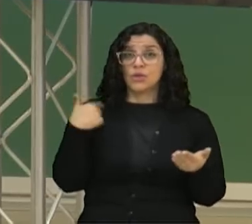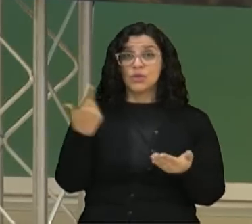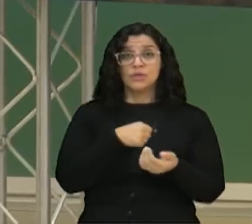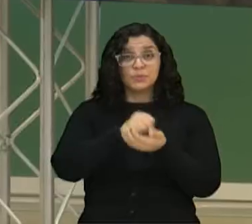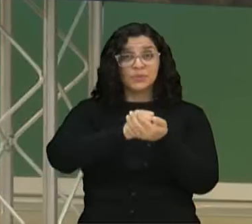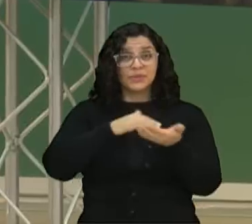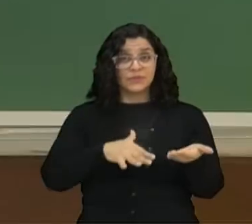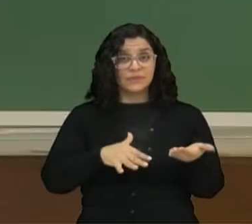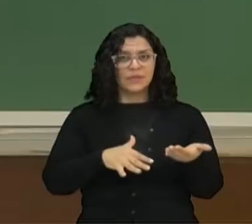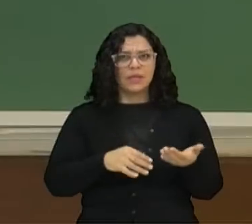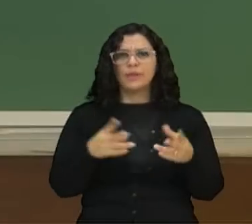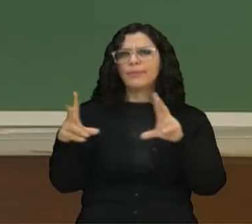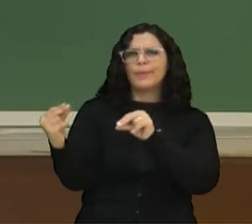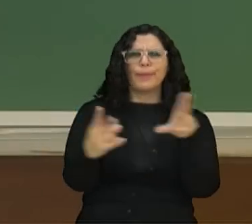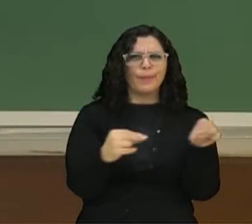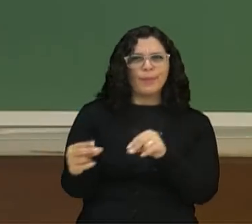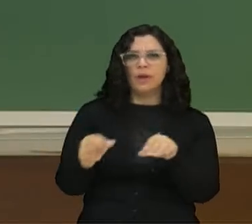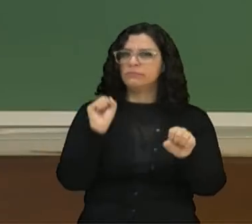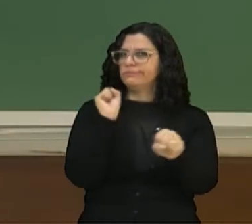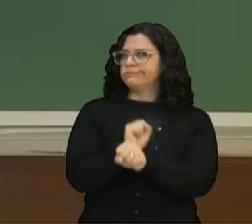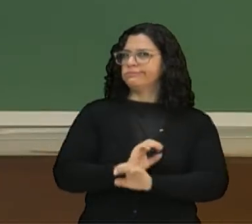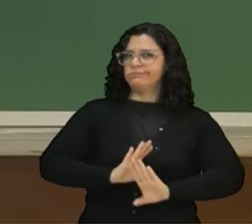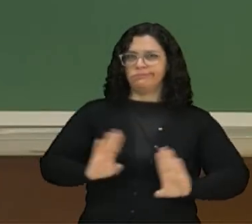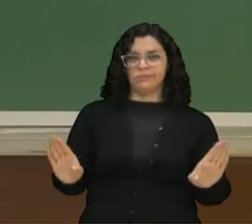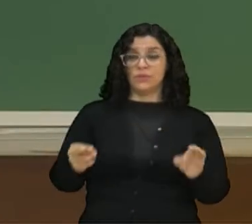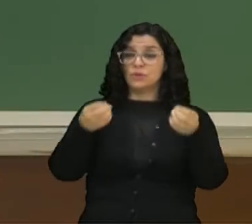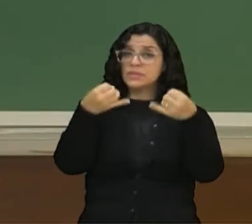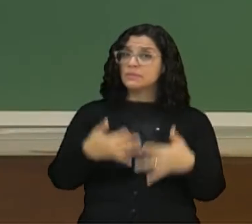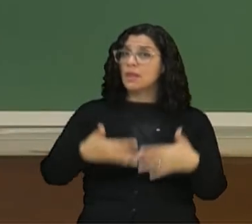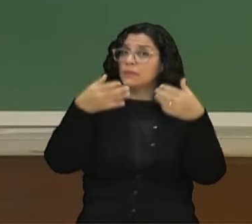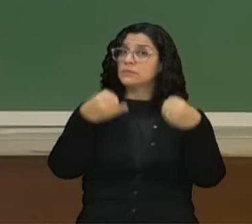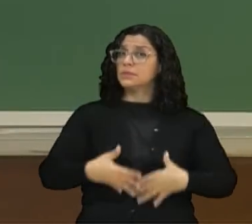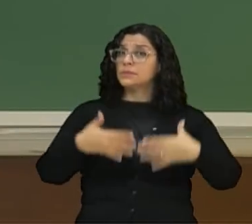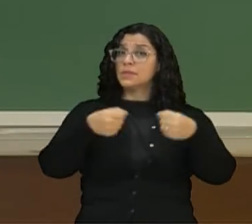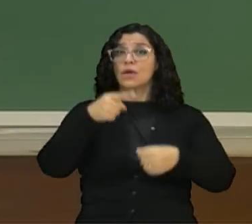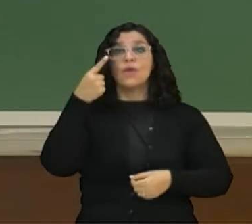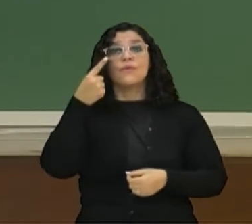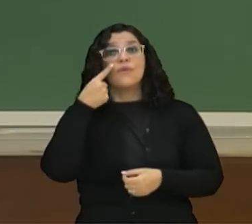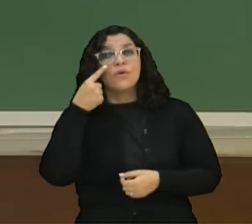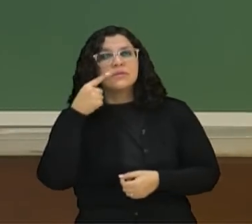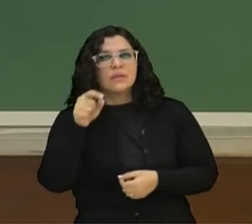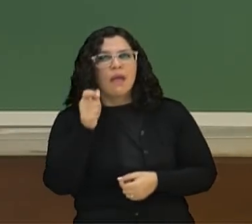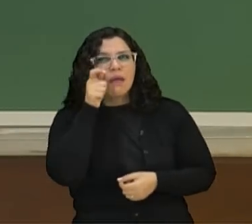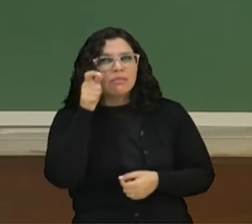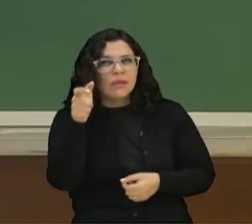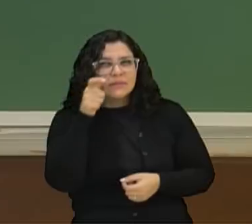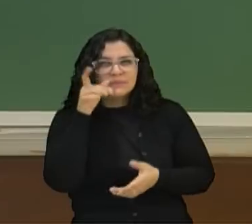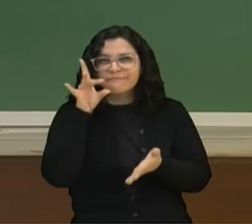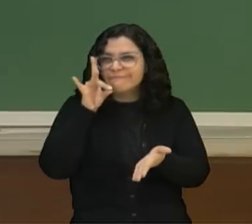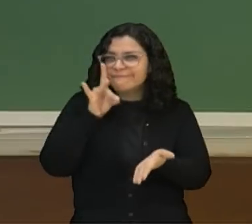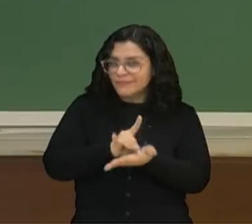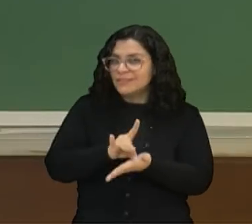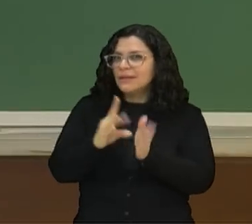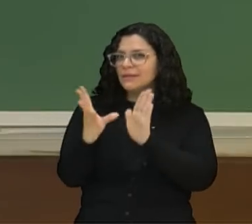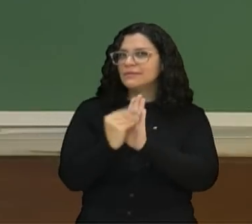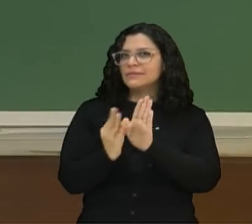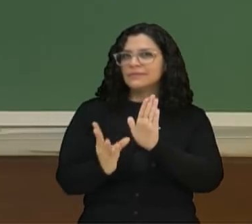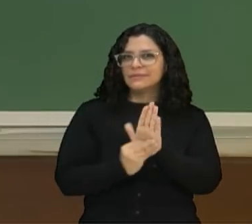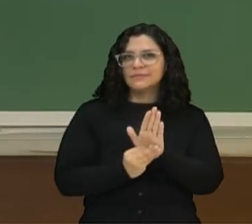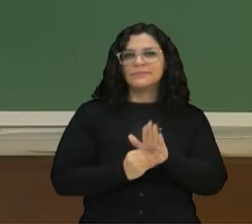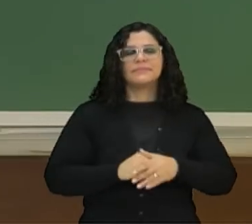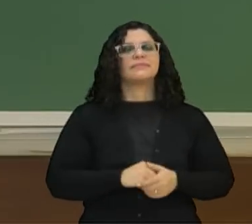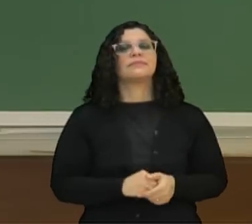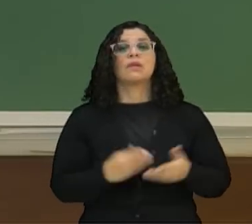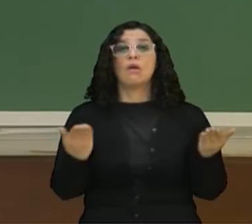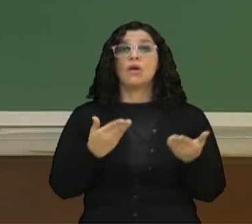uma atividade. Chega de papo. O prof explicou, falou, e agora eu quero ver quem está ligado nesse conteúdo, nessa